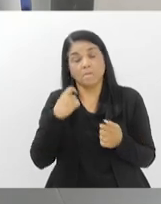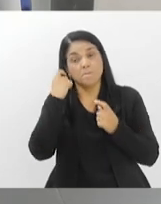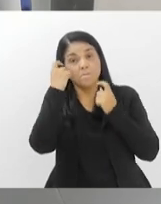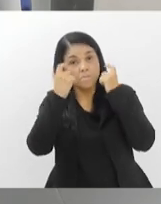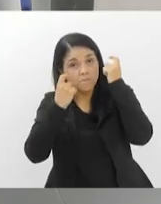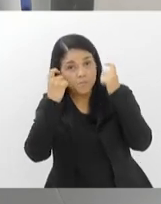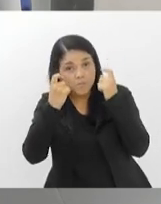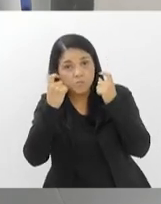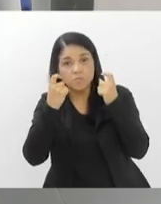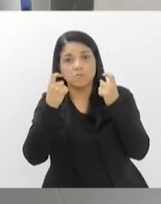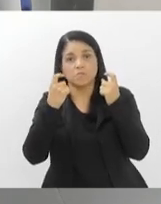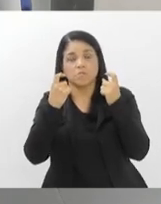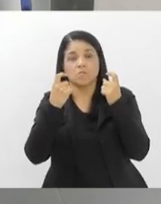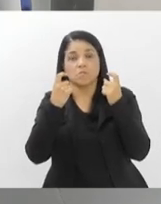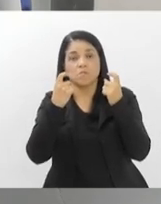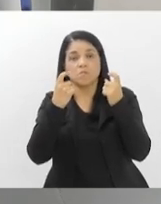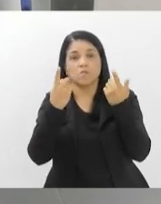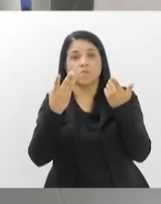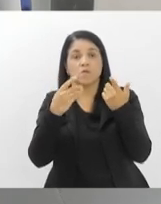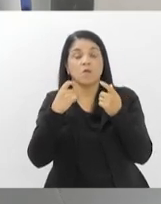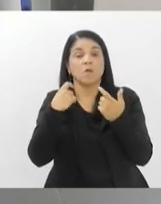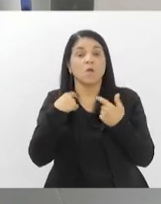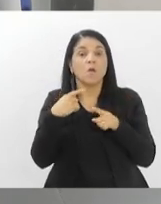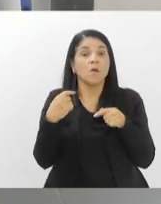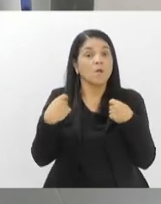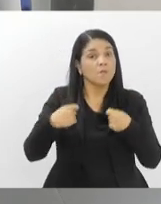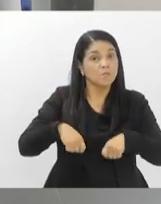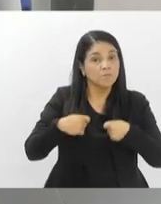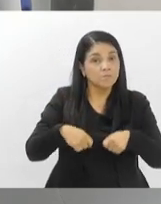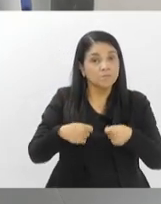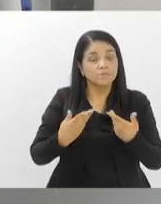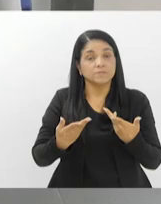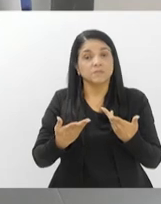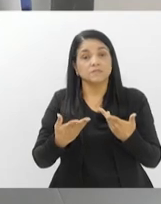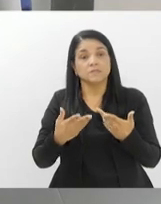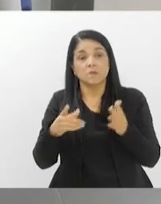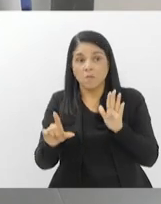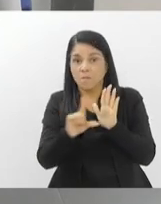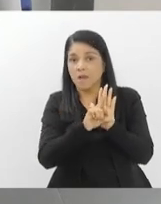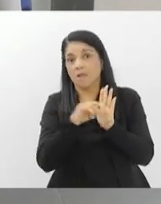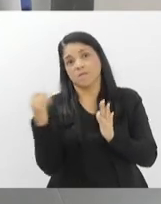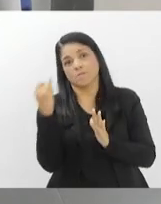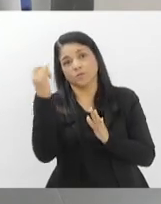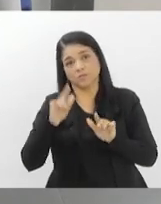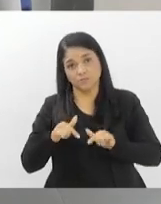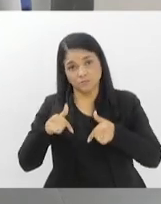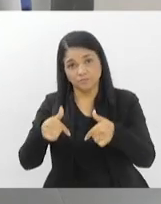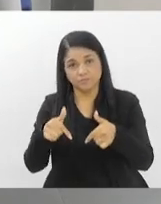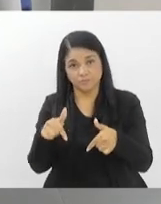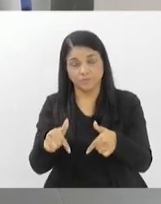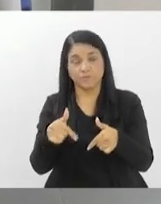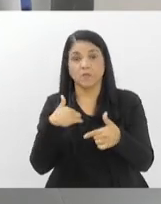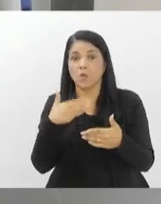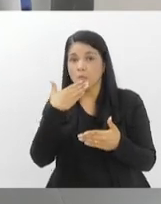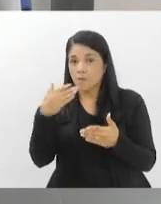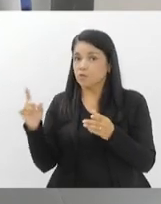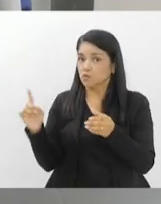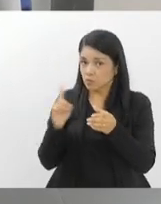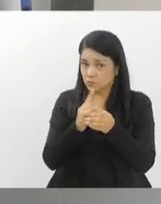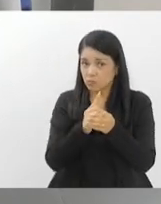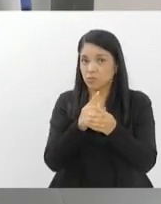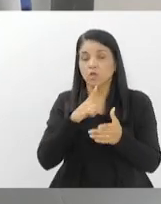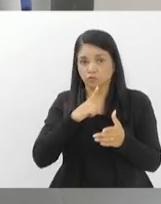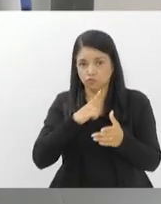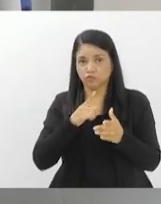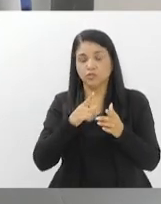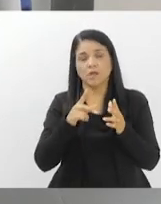preocupação e que certamente será objeto. E aí eu me preocupo para que a gente tenha efetividade. É uma lei importante. Presidente. Peço até desde já coautoria. Eu tinha um projeto que eu